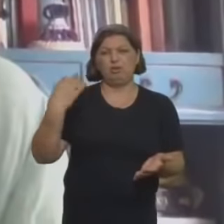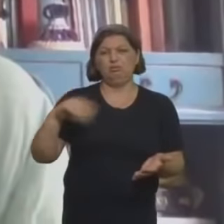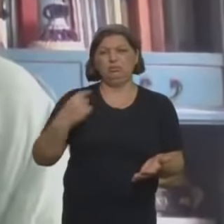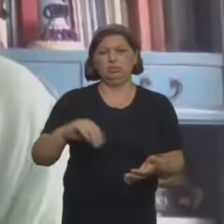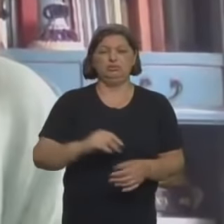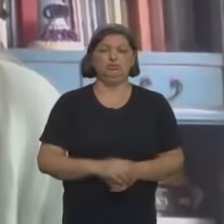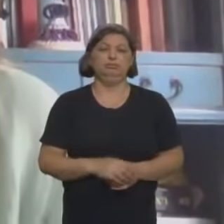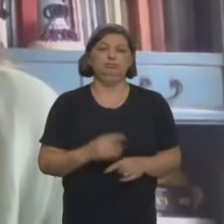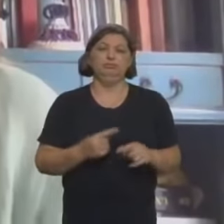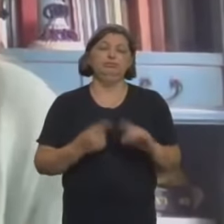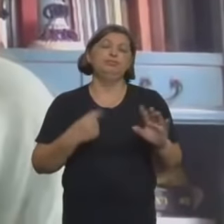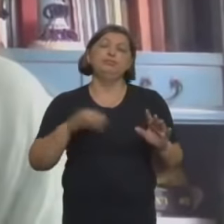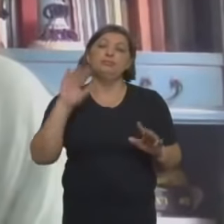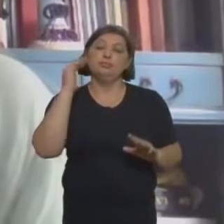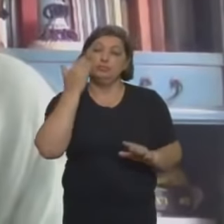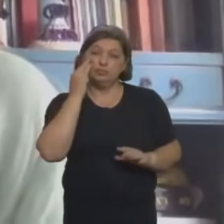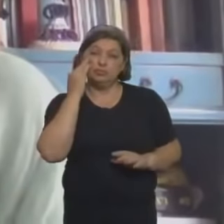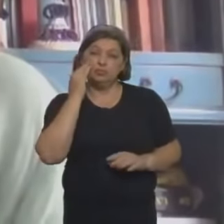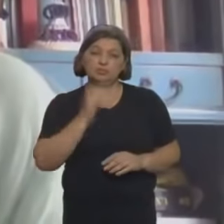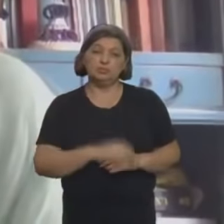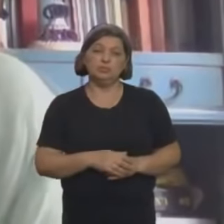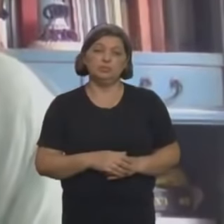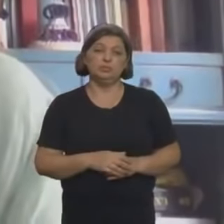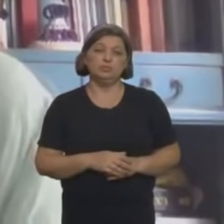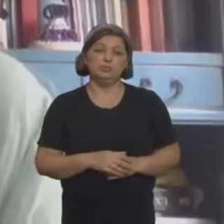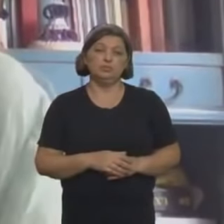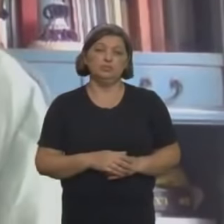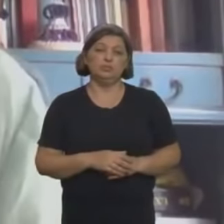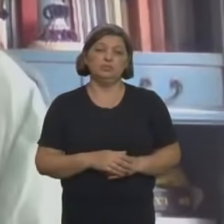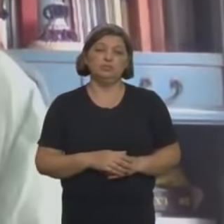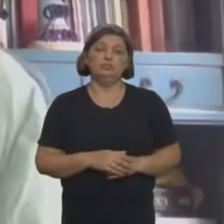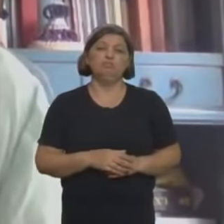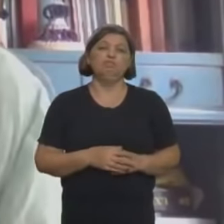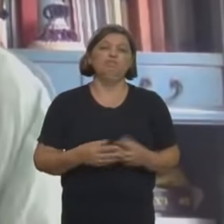ele é compreendido, que ele